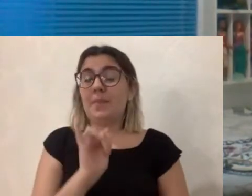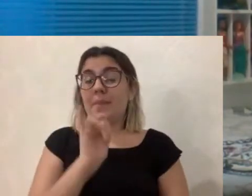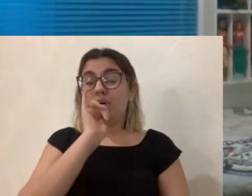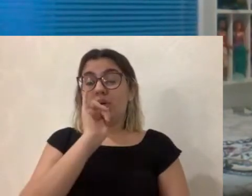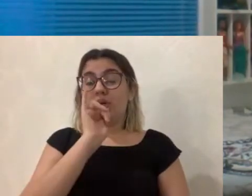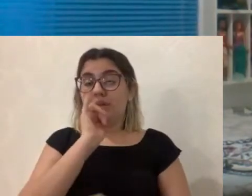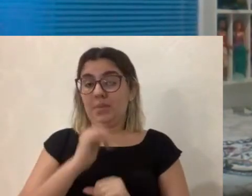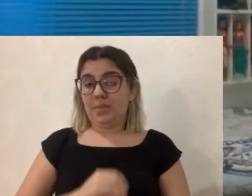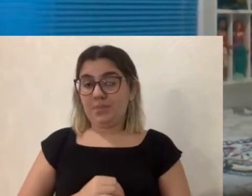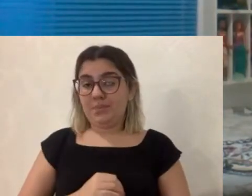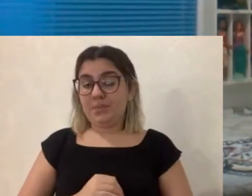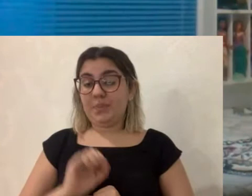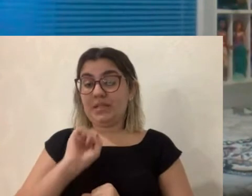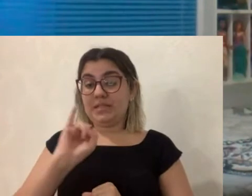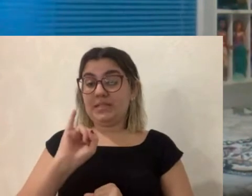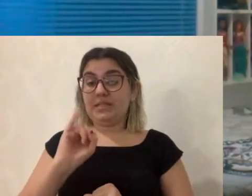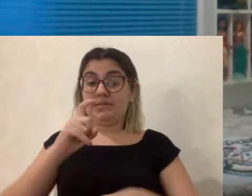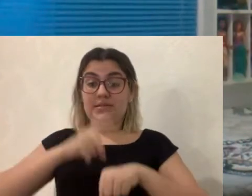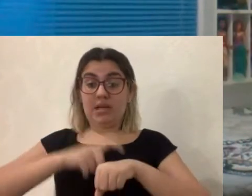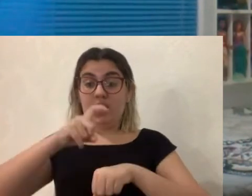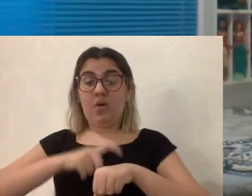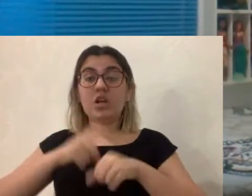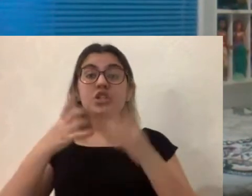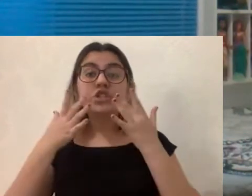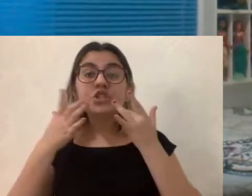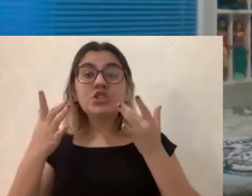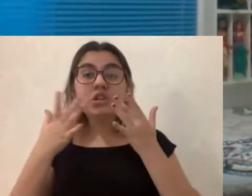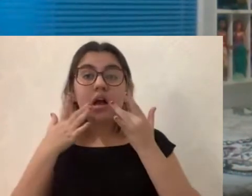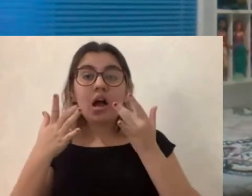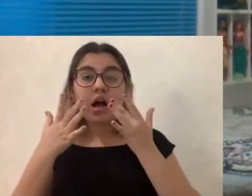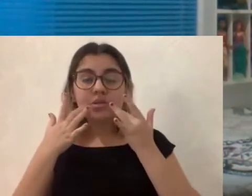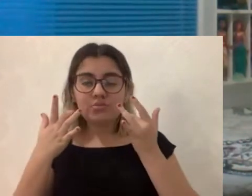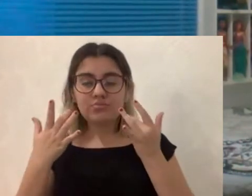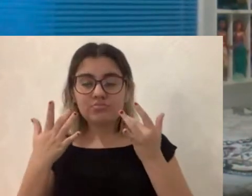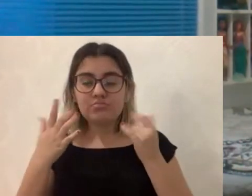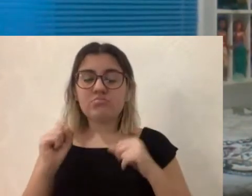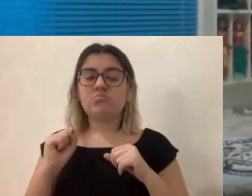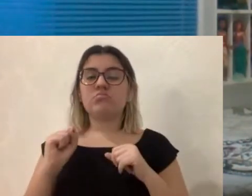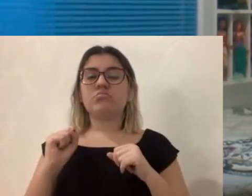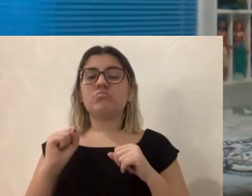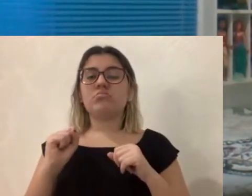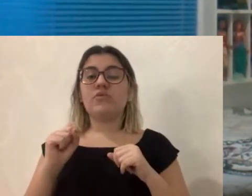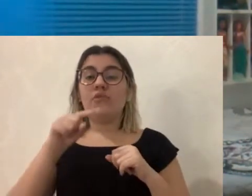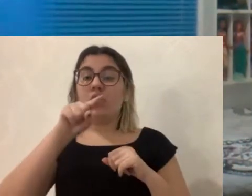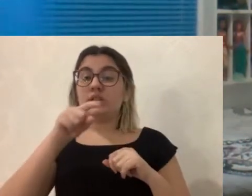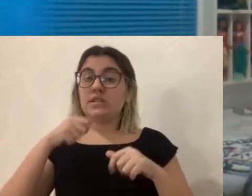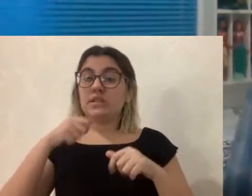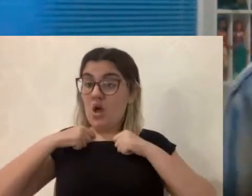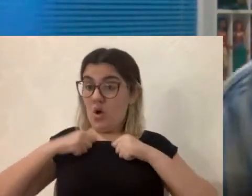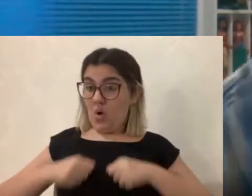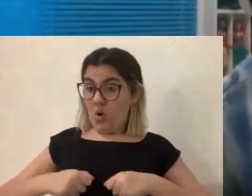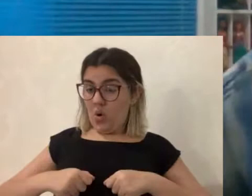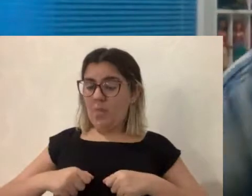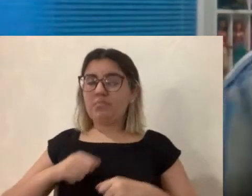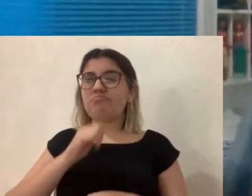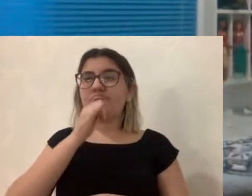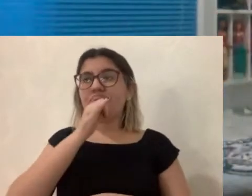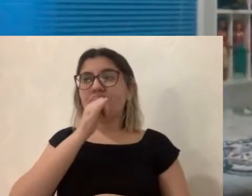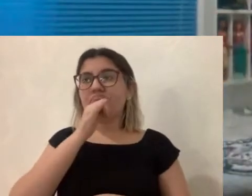durante uma peça de teatro, o seu figurino, enquanto você fala, sei lá, estou imaginando isso